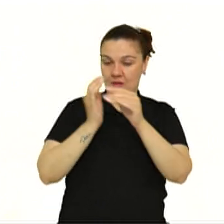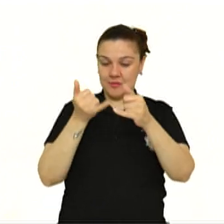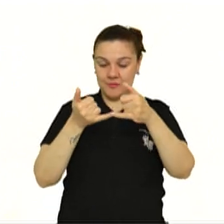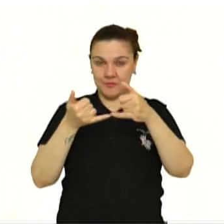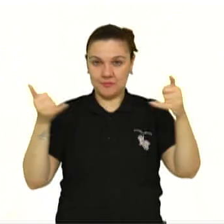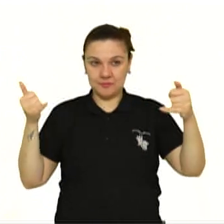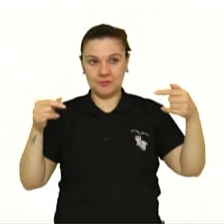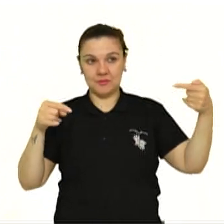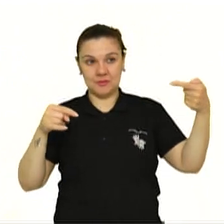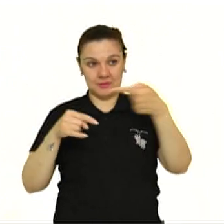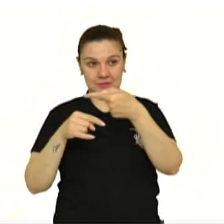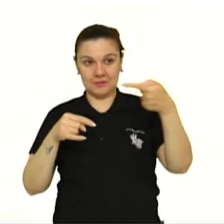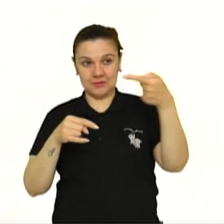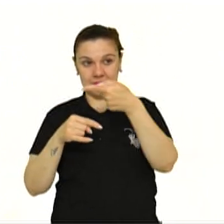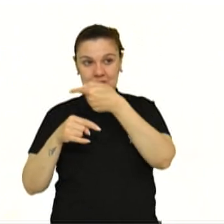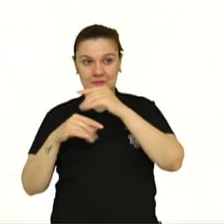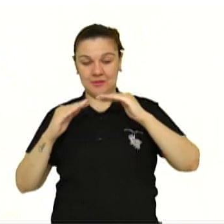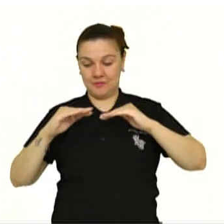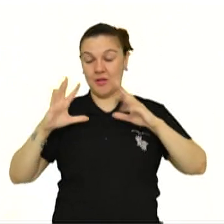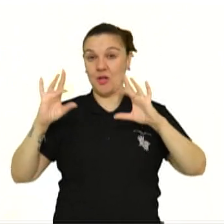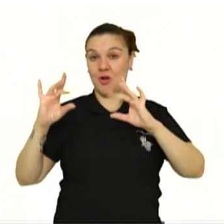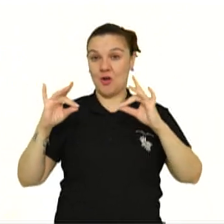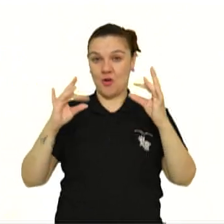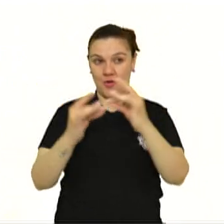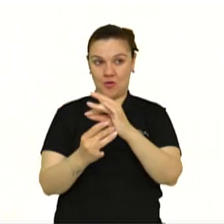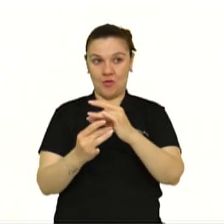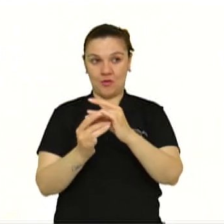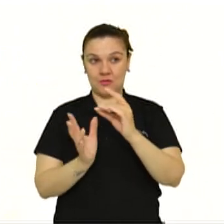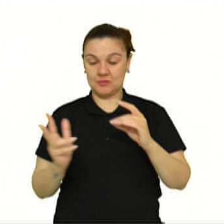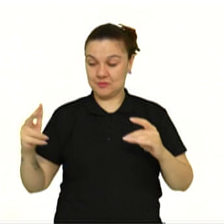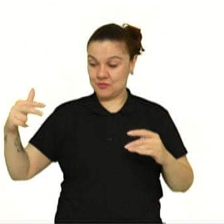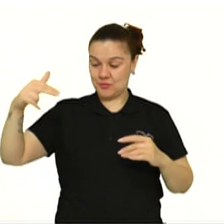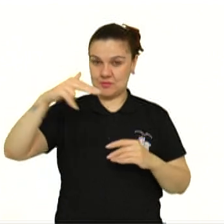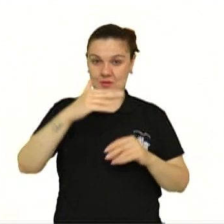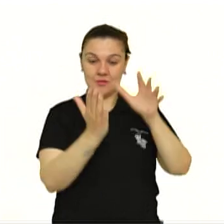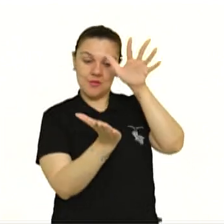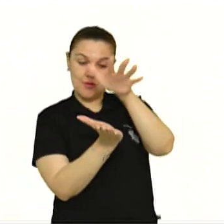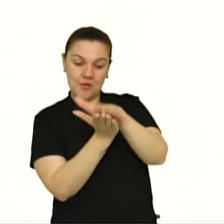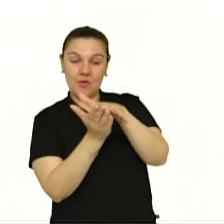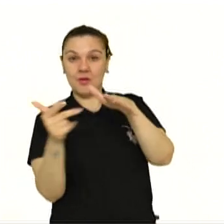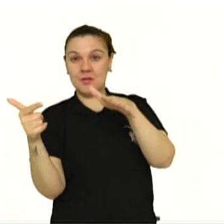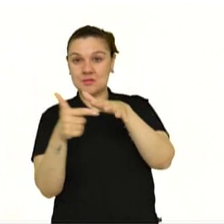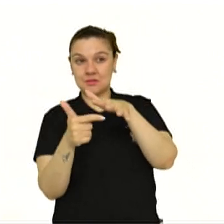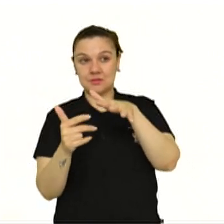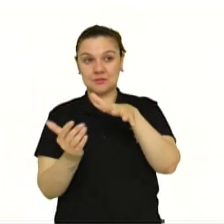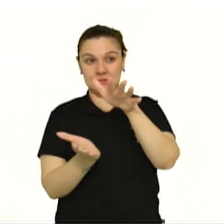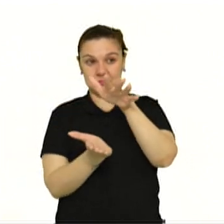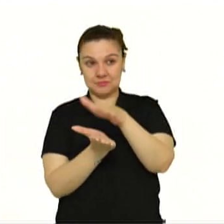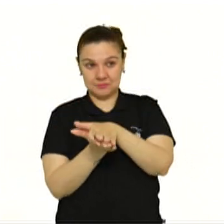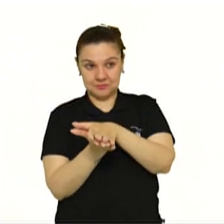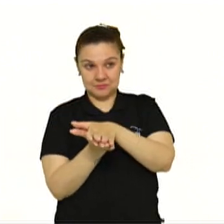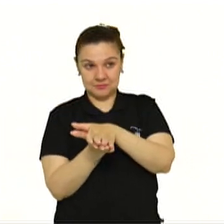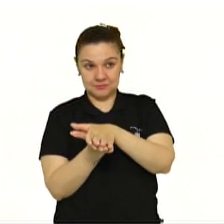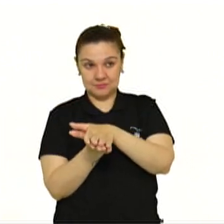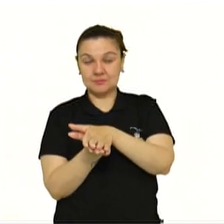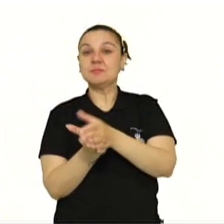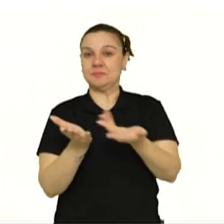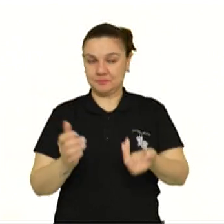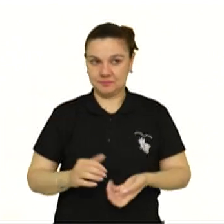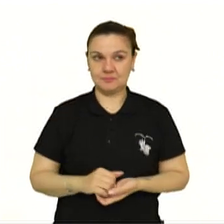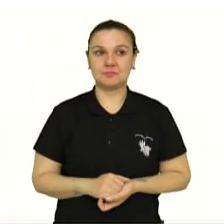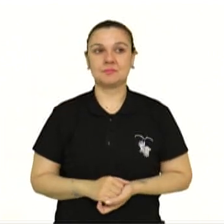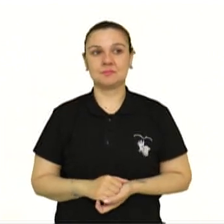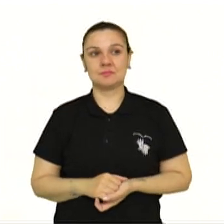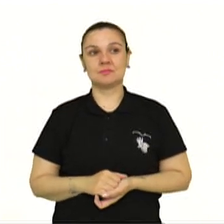essa revista, e vai colar nela inteira, né? Depois você tira o excesso, e daí você cola a parte de cima com mais um papelão do